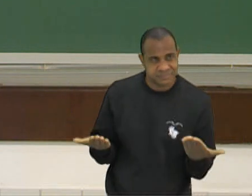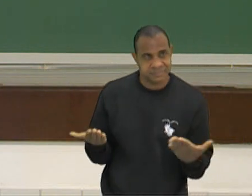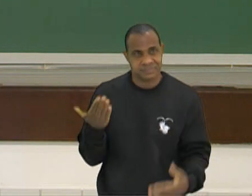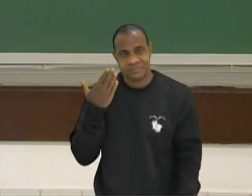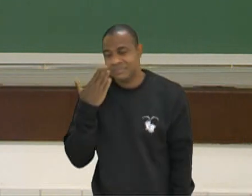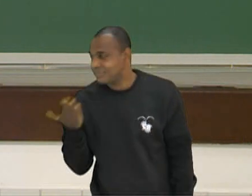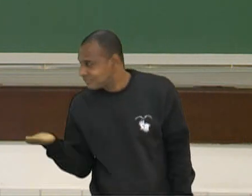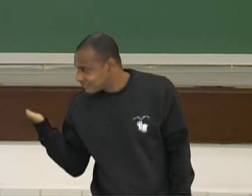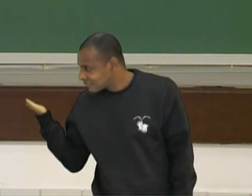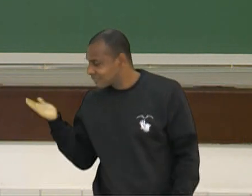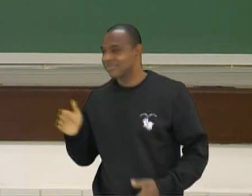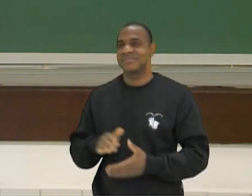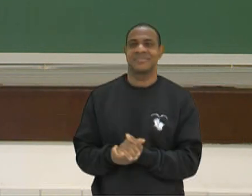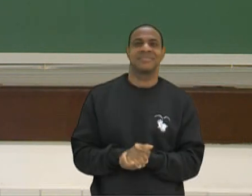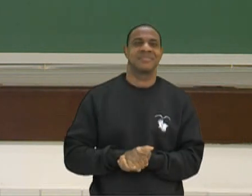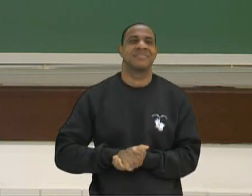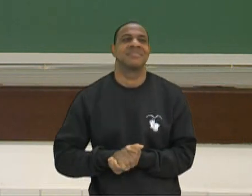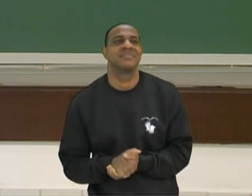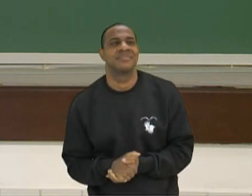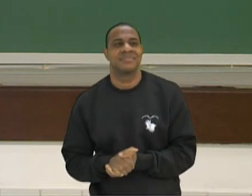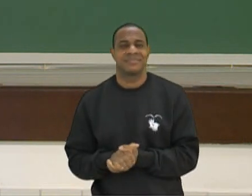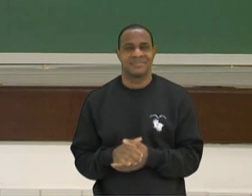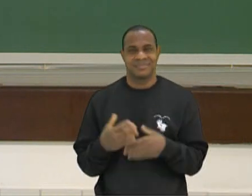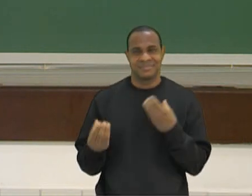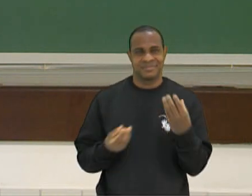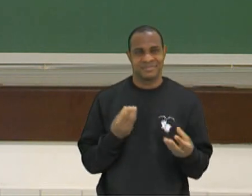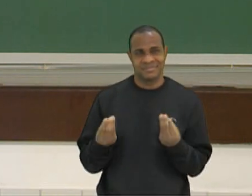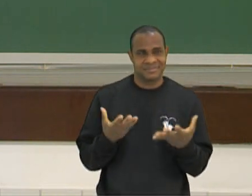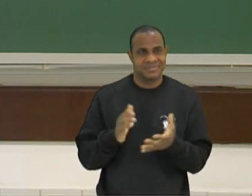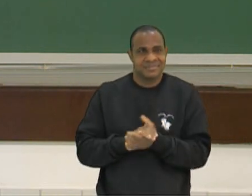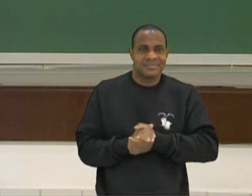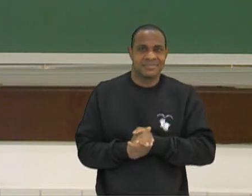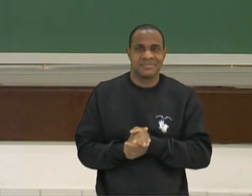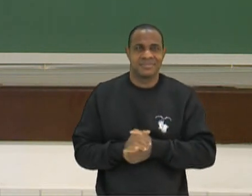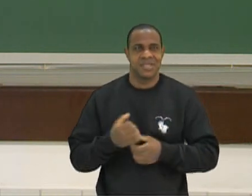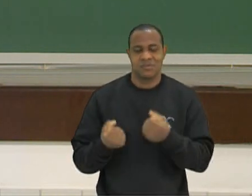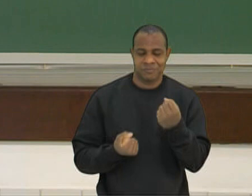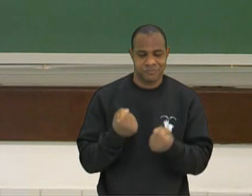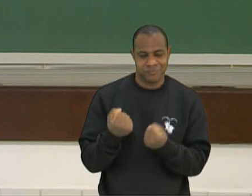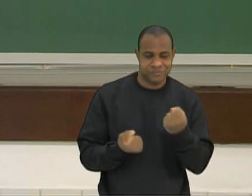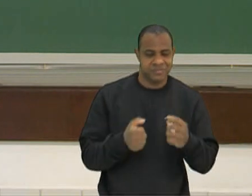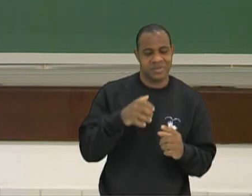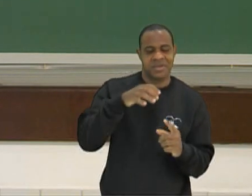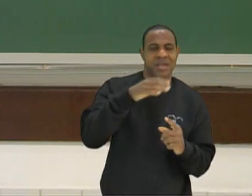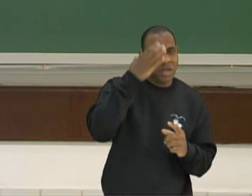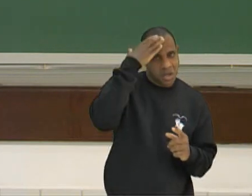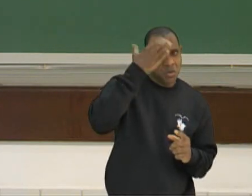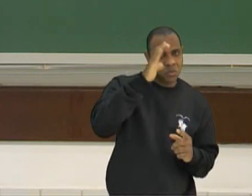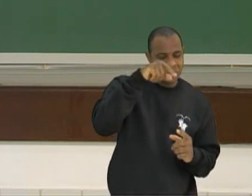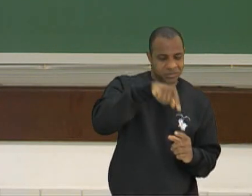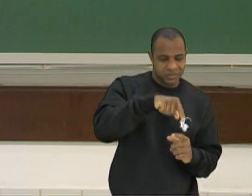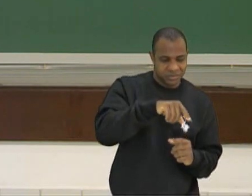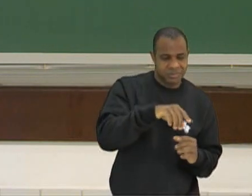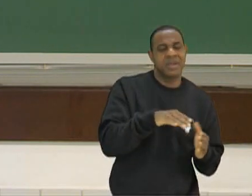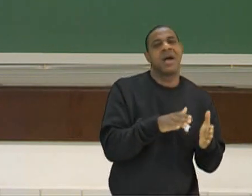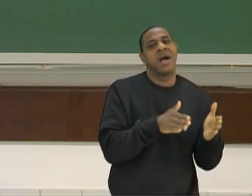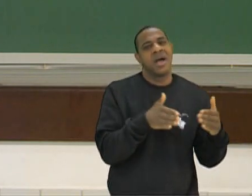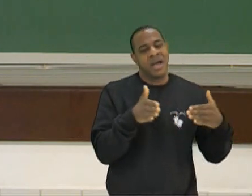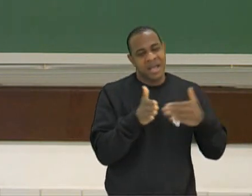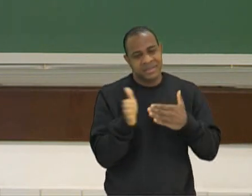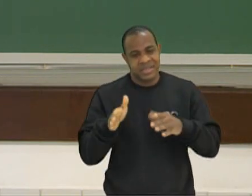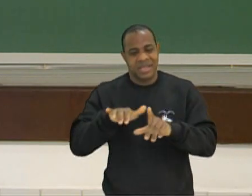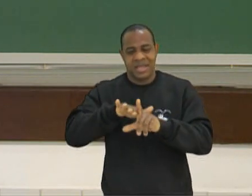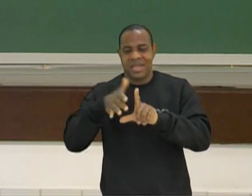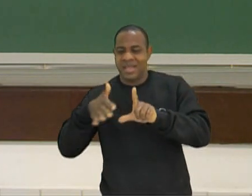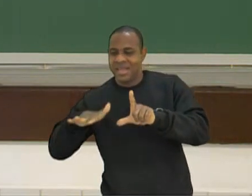Pessoal, vamos lá então, voltando à ideia que temos aqui desse deslocamento ali, avançando do primeiro Planalto até a costa litorânea do nosso estado.